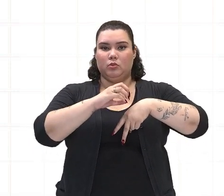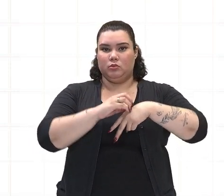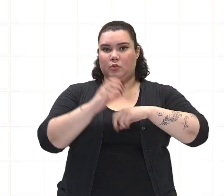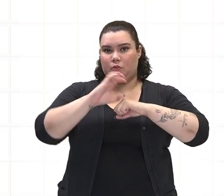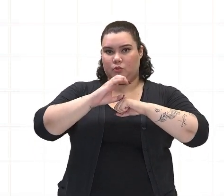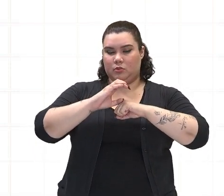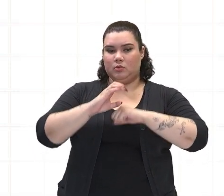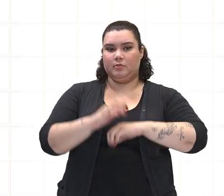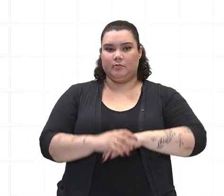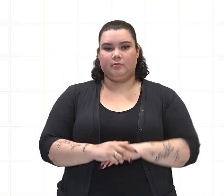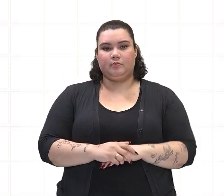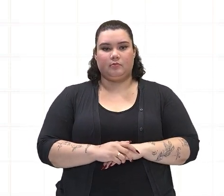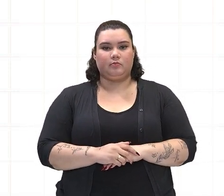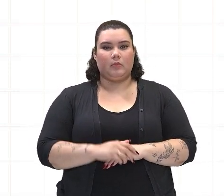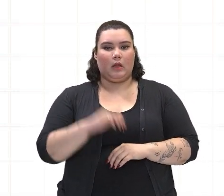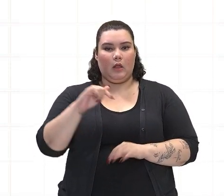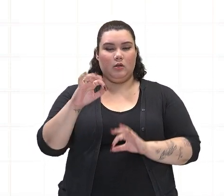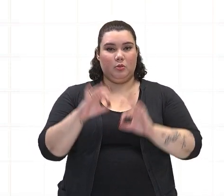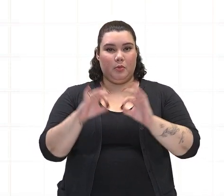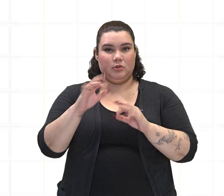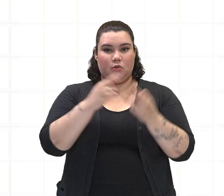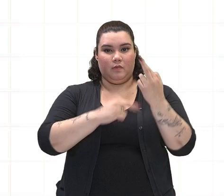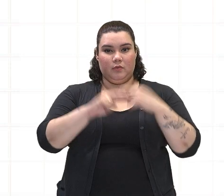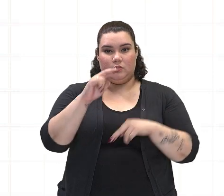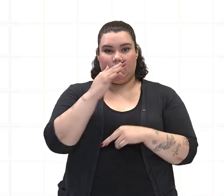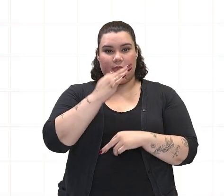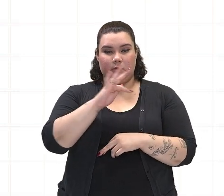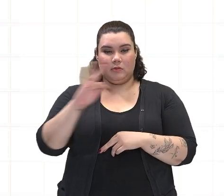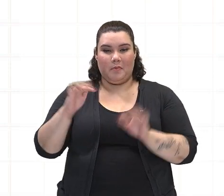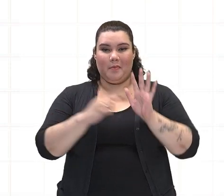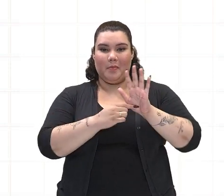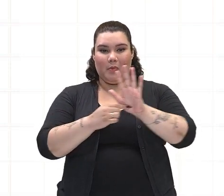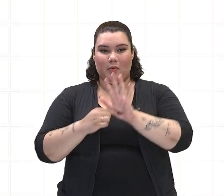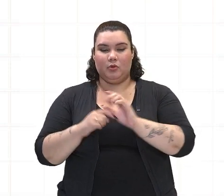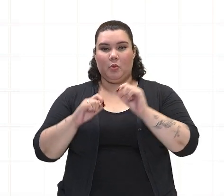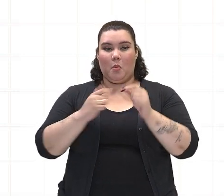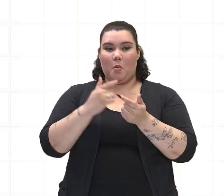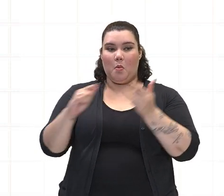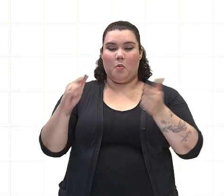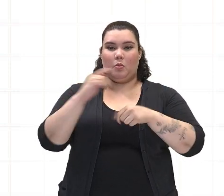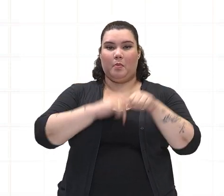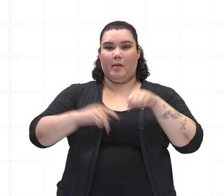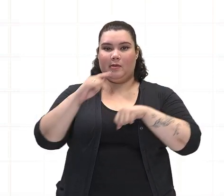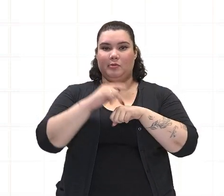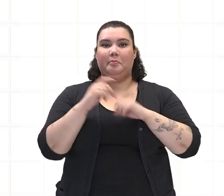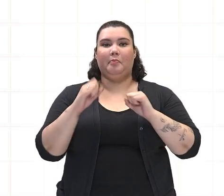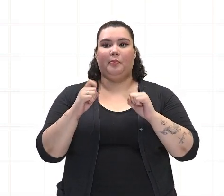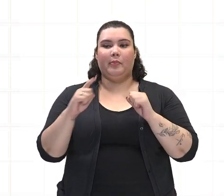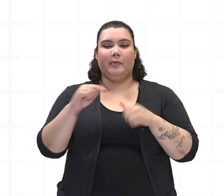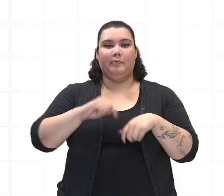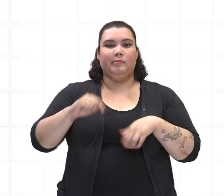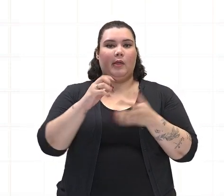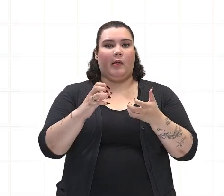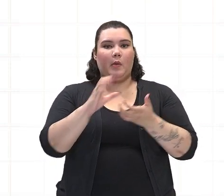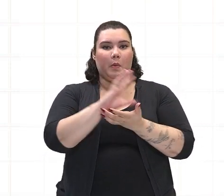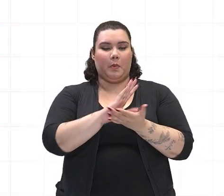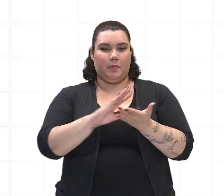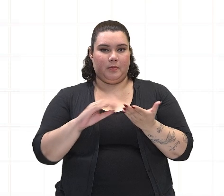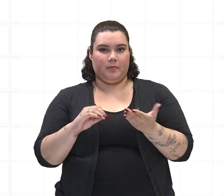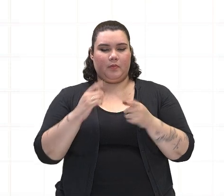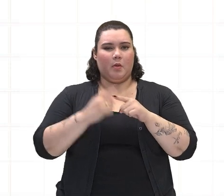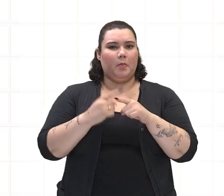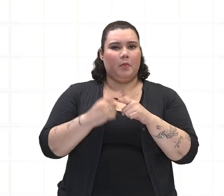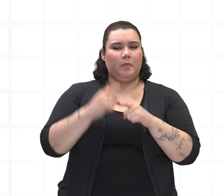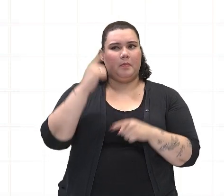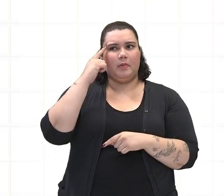processo revolucionário francês representava uma ameaça significativa para outras nações absolutistas, porque eles pensavam da